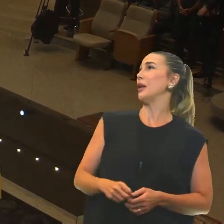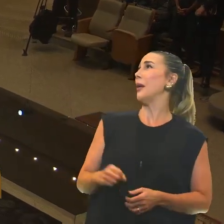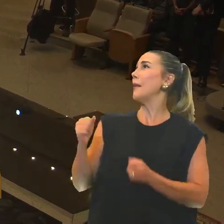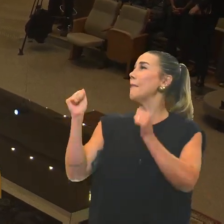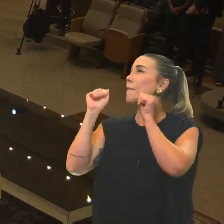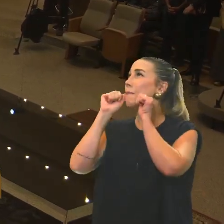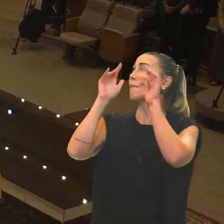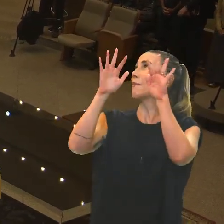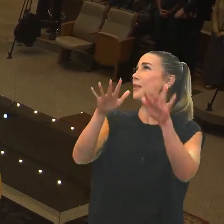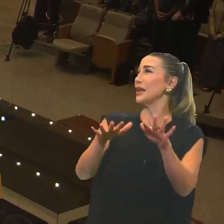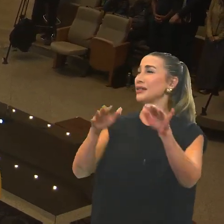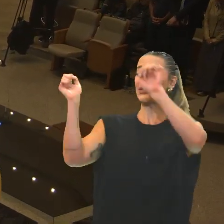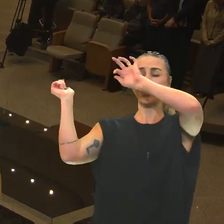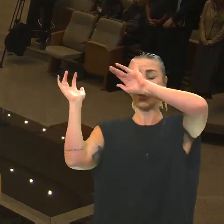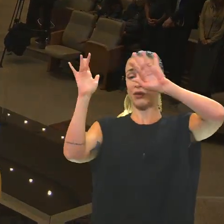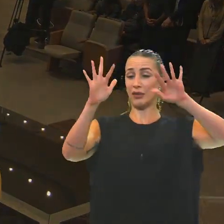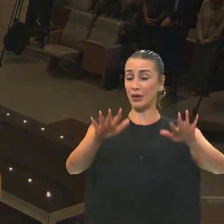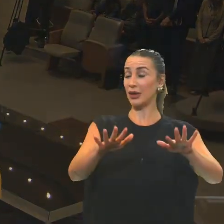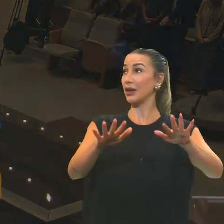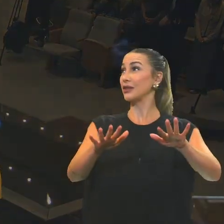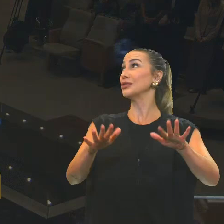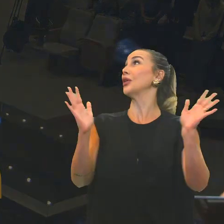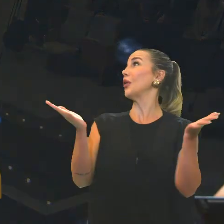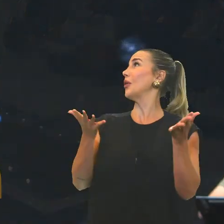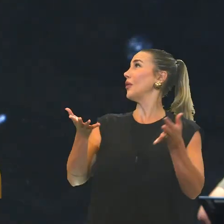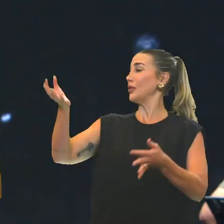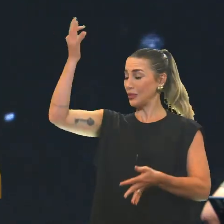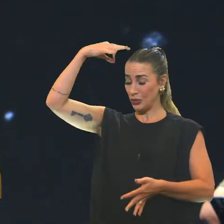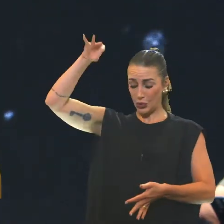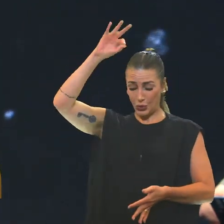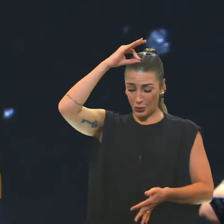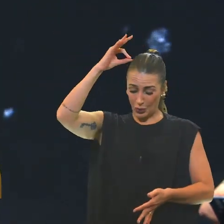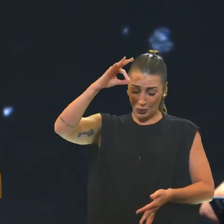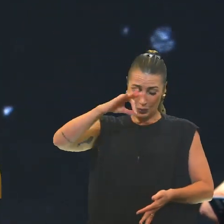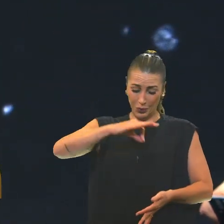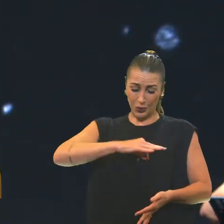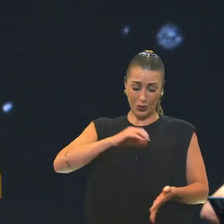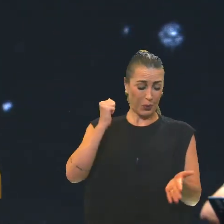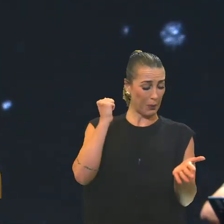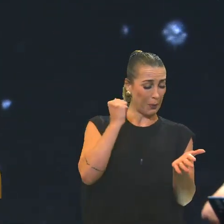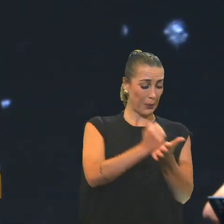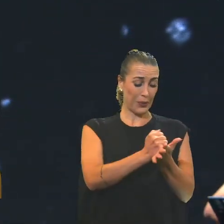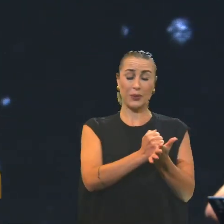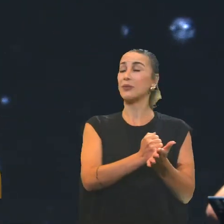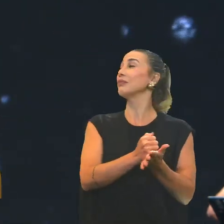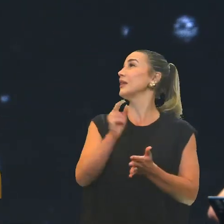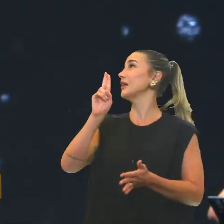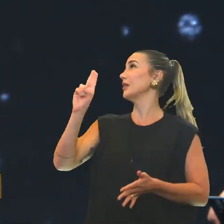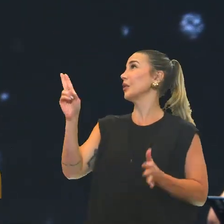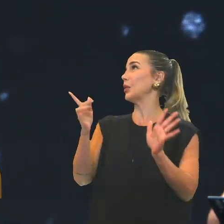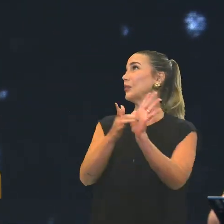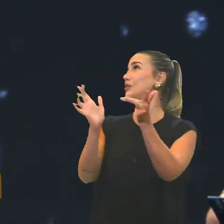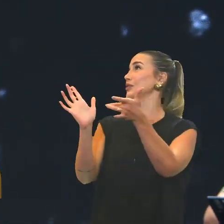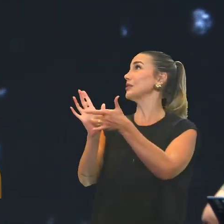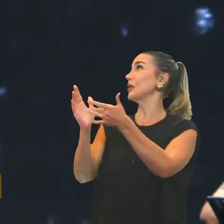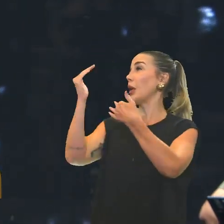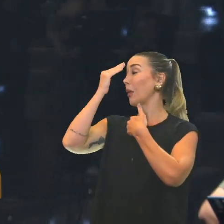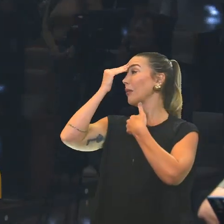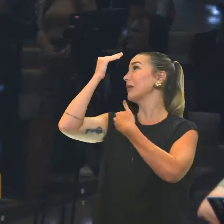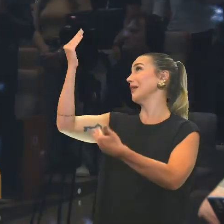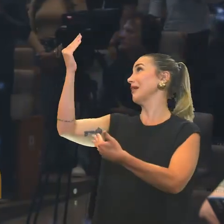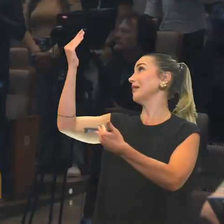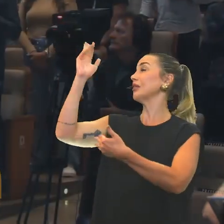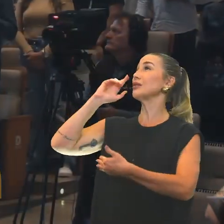entra nessas vidas e sela com o Teu Espírito. Traz salvação do Senhor em nome de Jesus. Obrigado, porque o Senhor